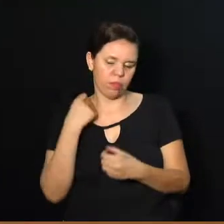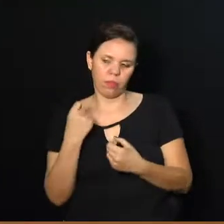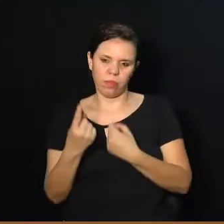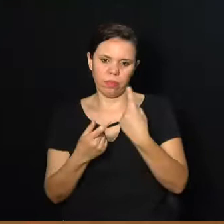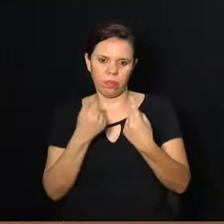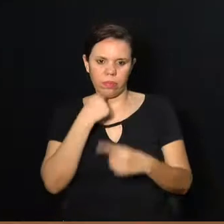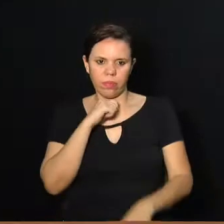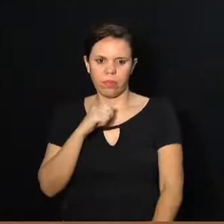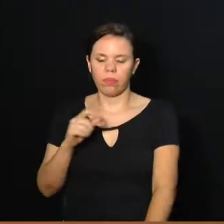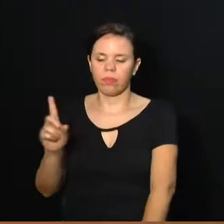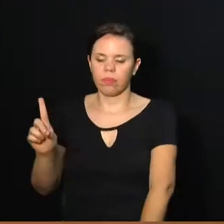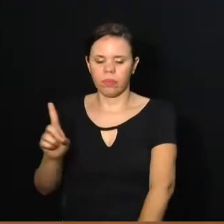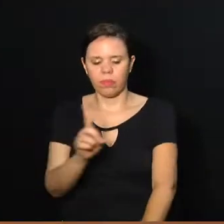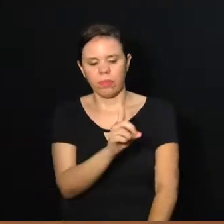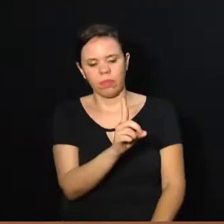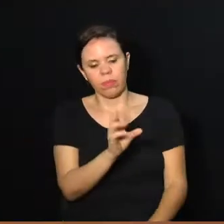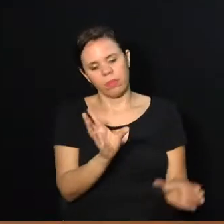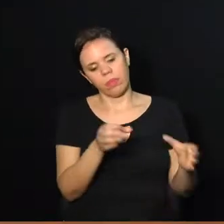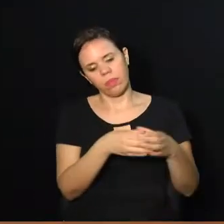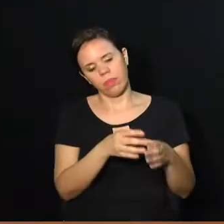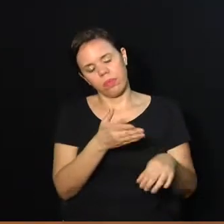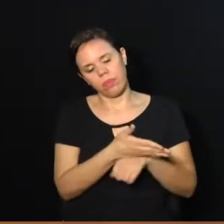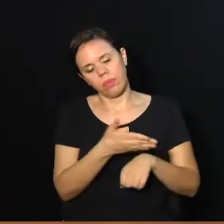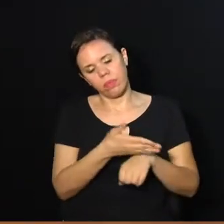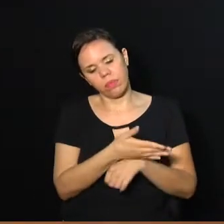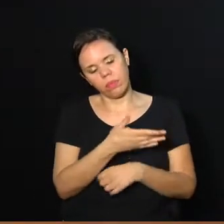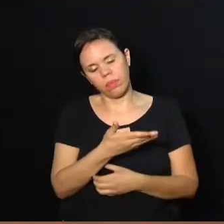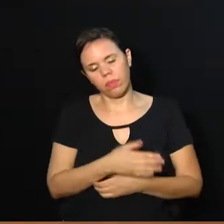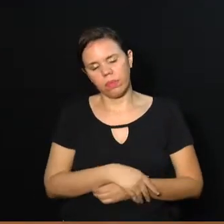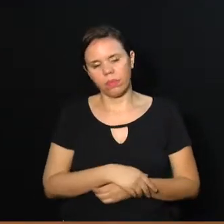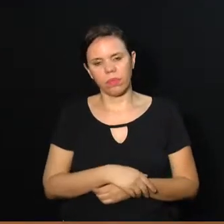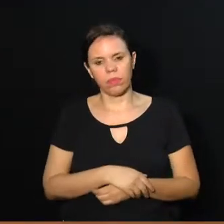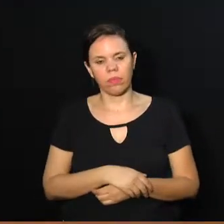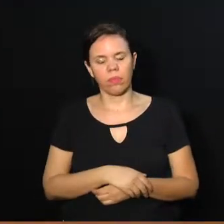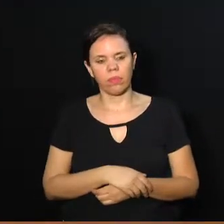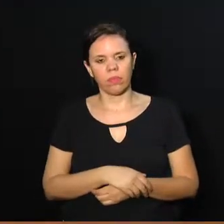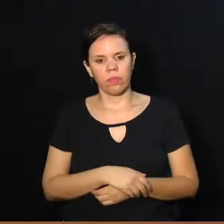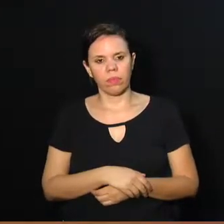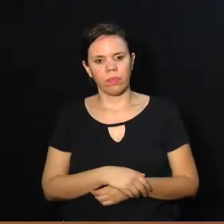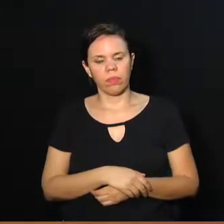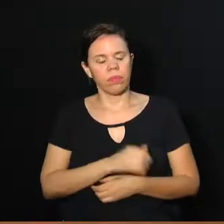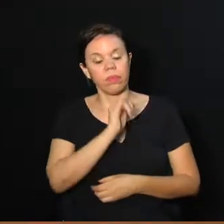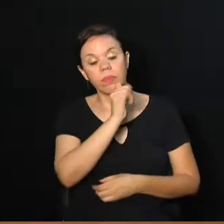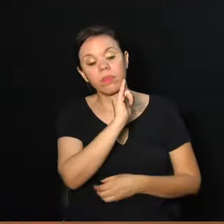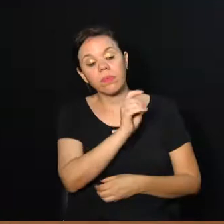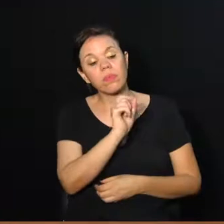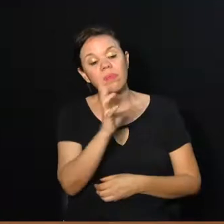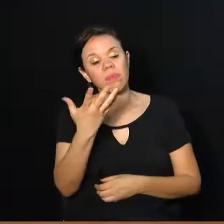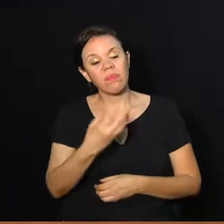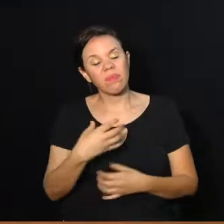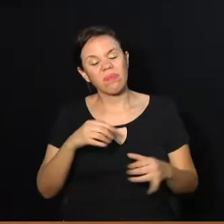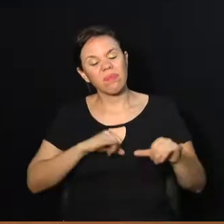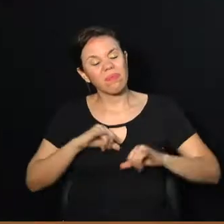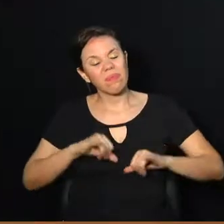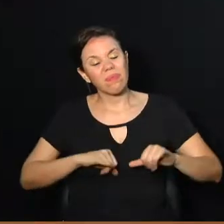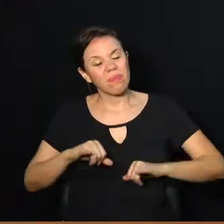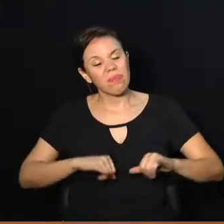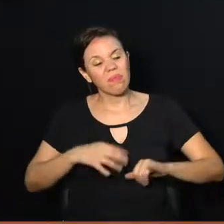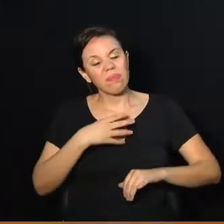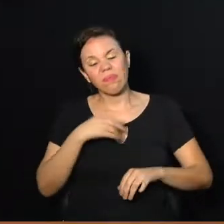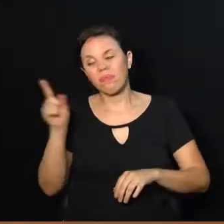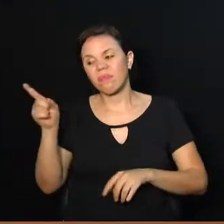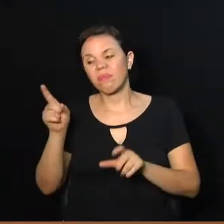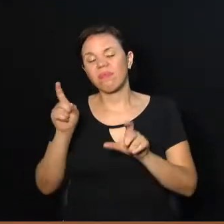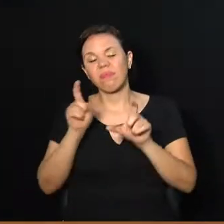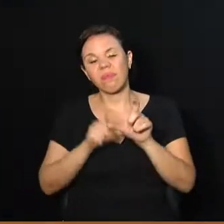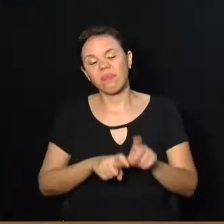se deslocando a esse grupo. E quando ela relata que vive essa situação, ou